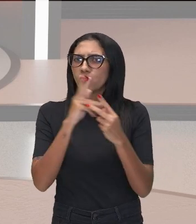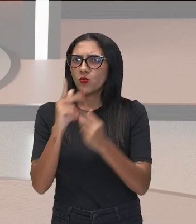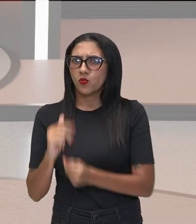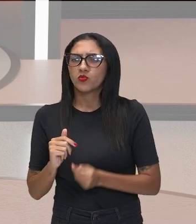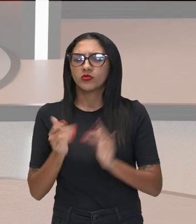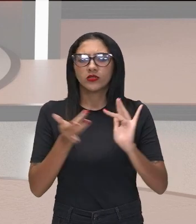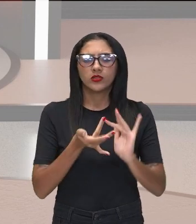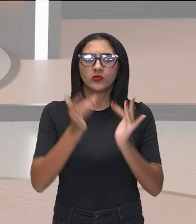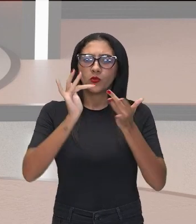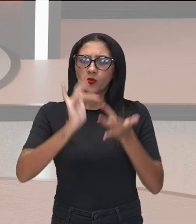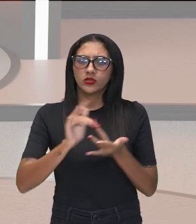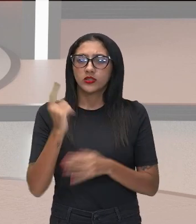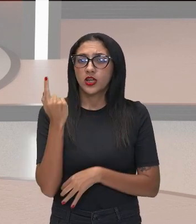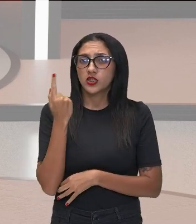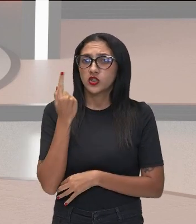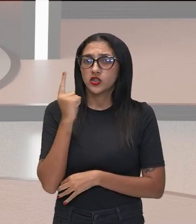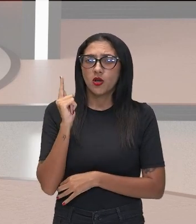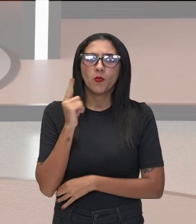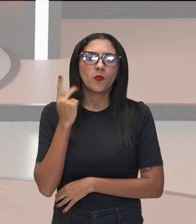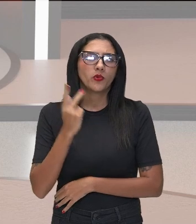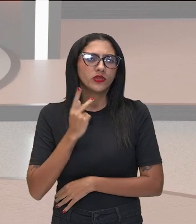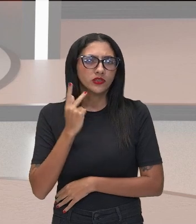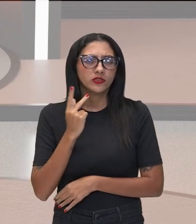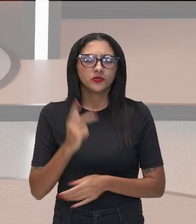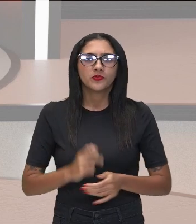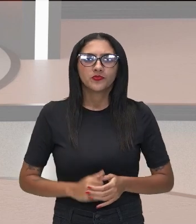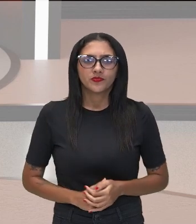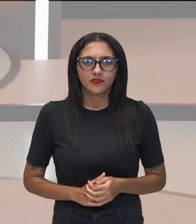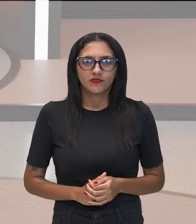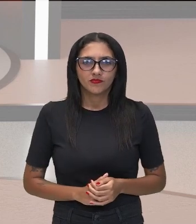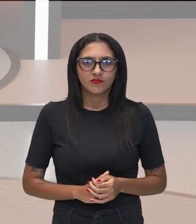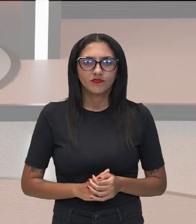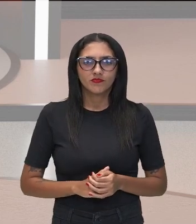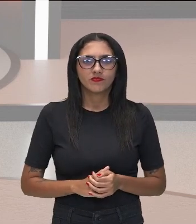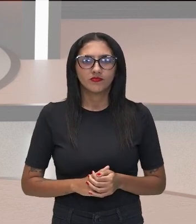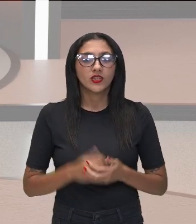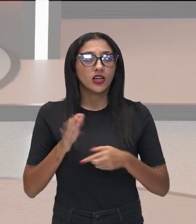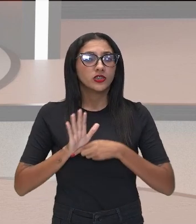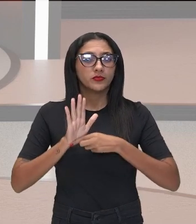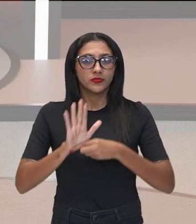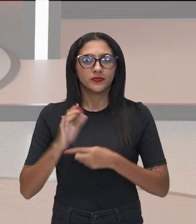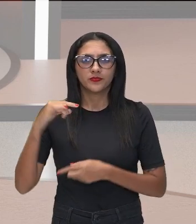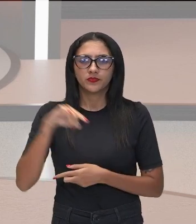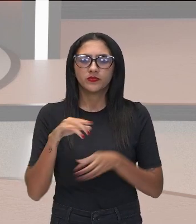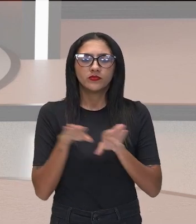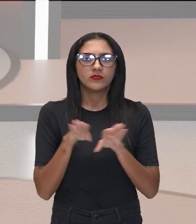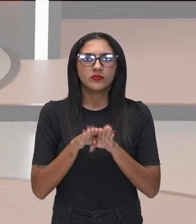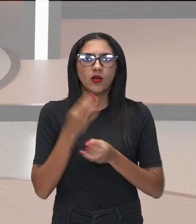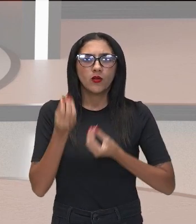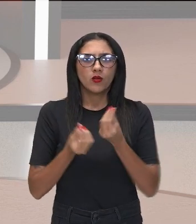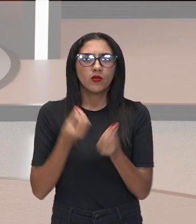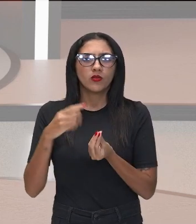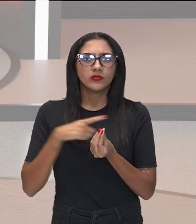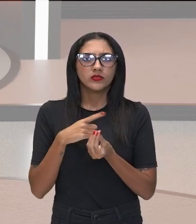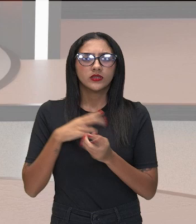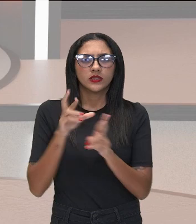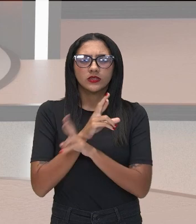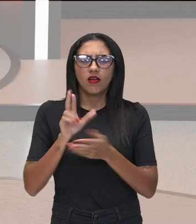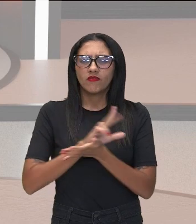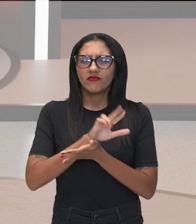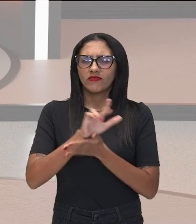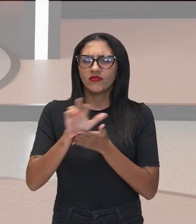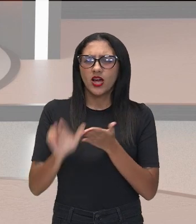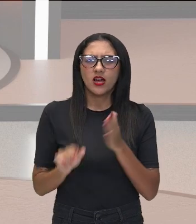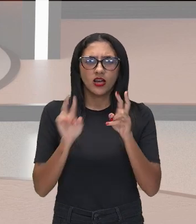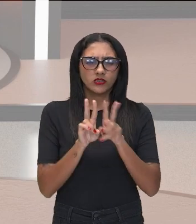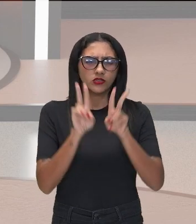da geopolítica. E aí a gente traz um cenário para vocês, né, onde ele reúne aí vários